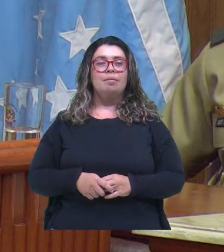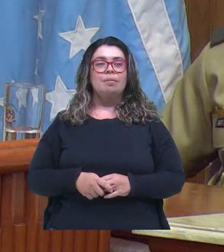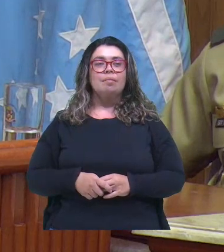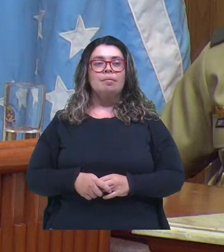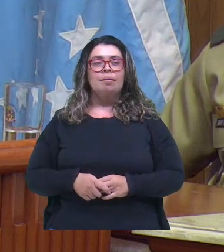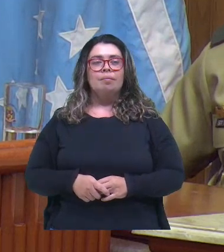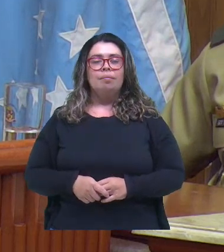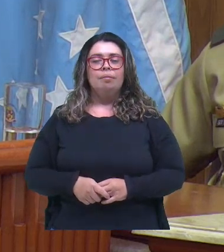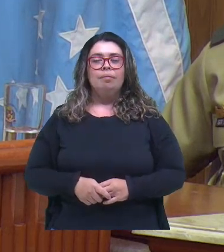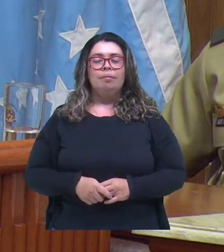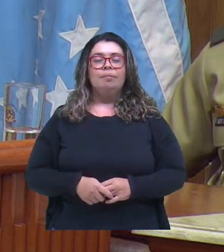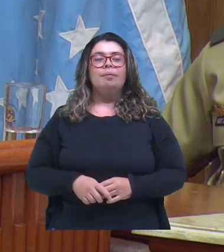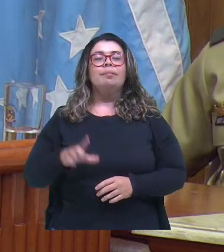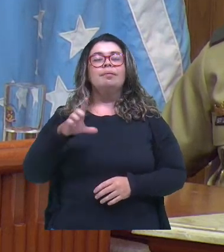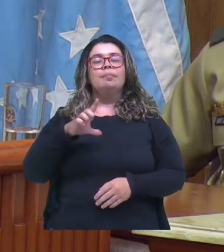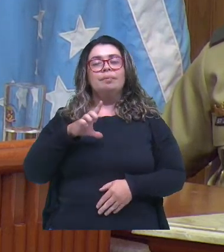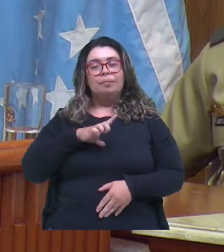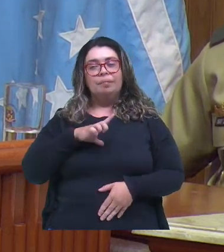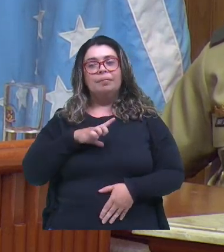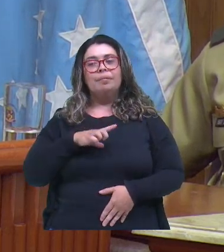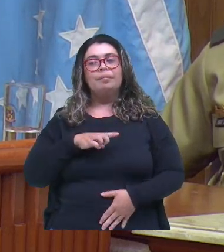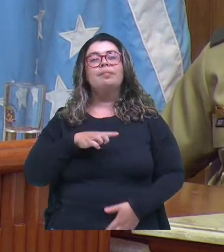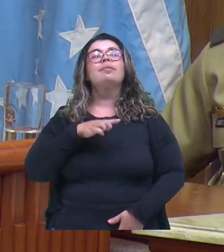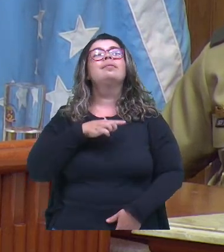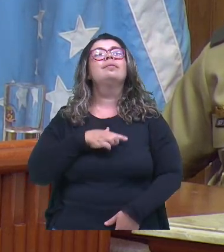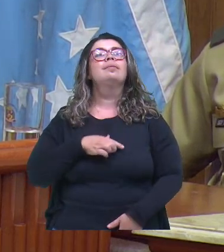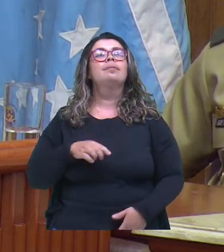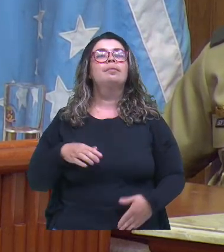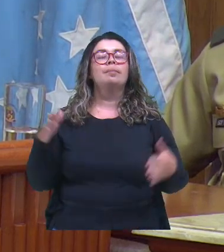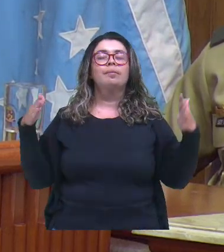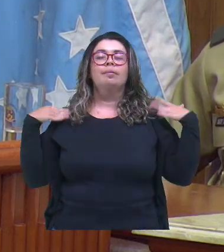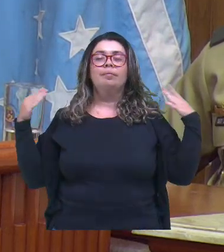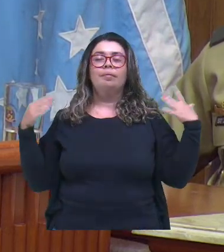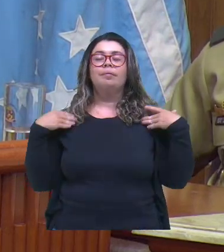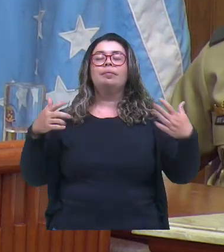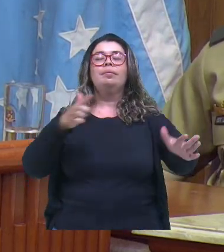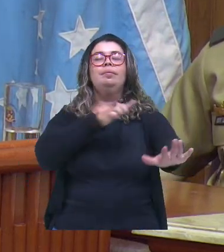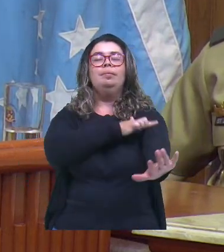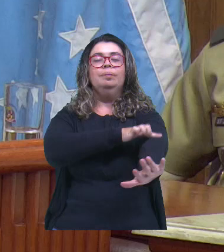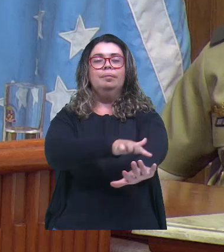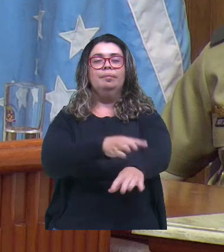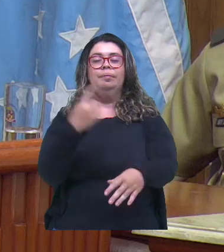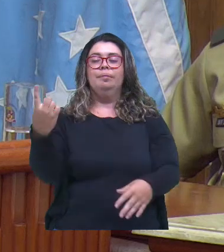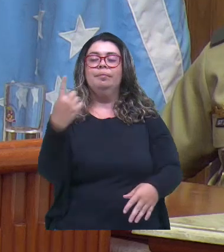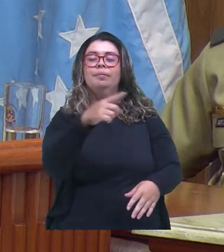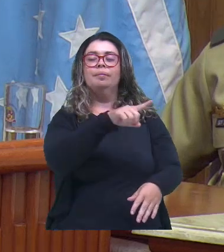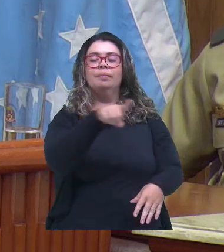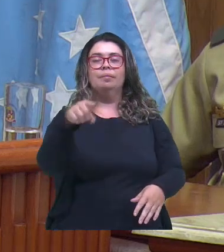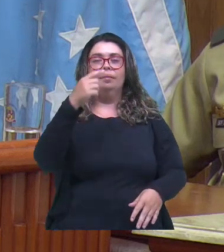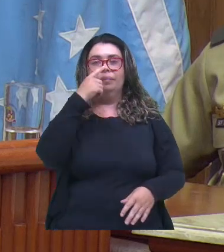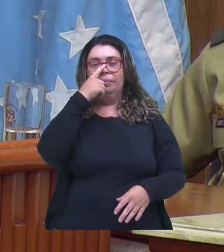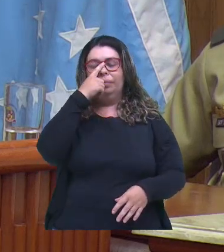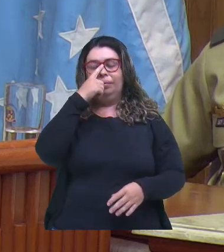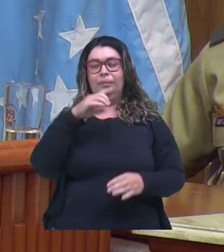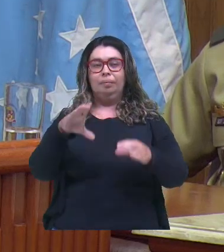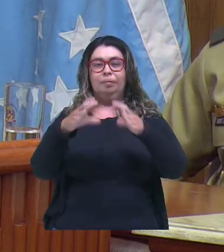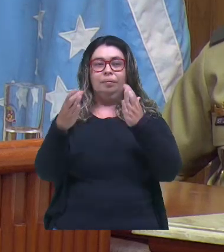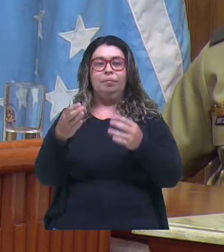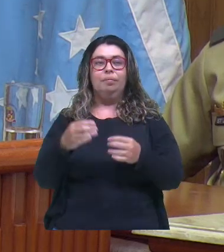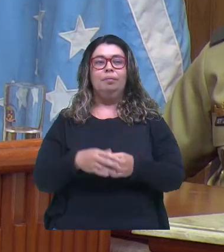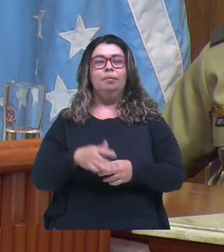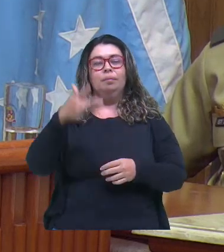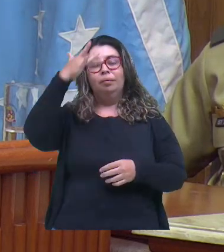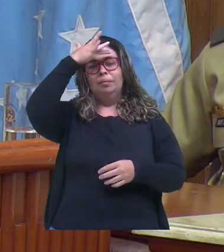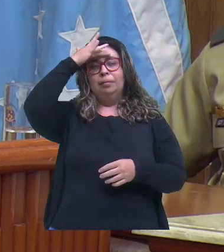Câmara toda tem o privilégio de poder honrar cada um de vocês em público, onde os nossos